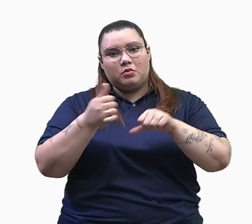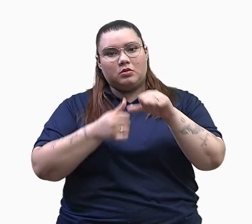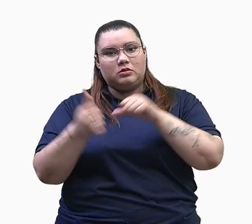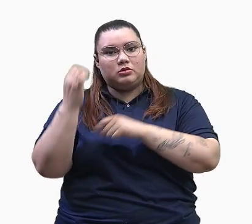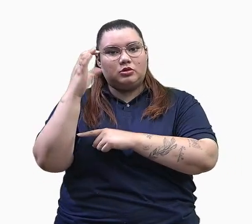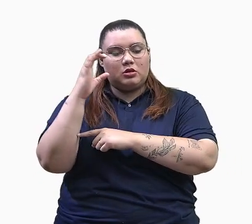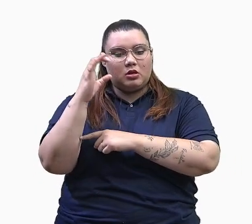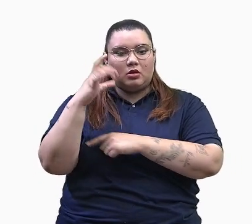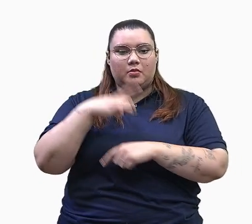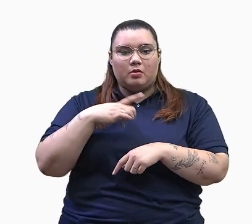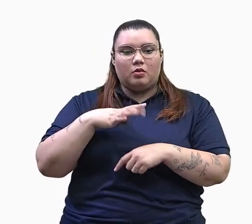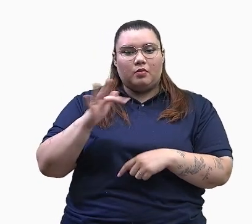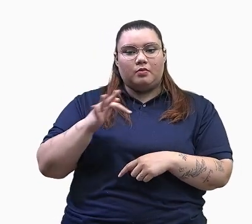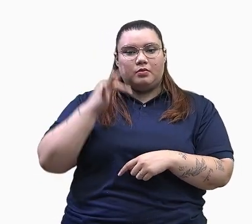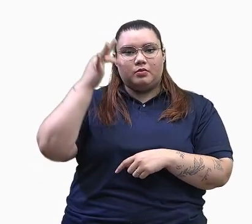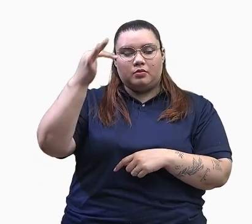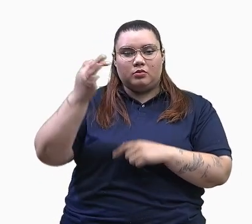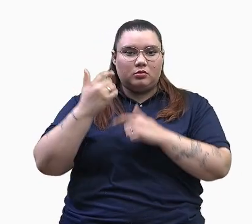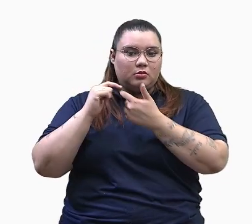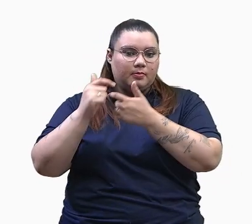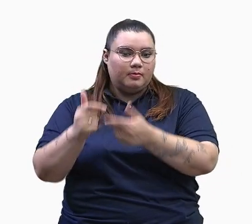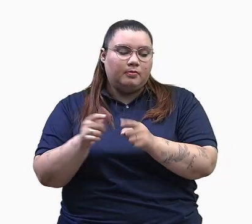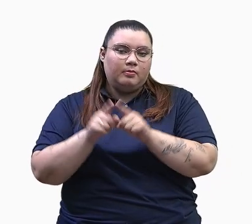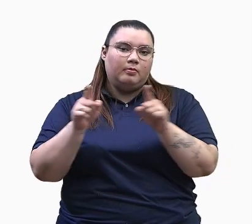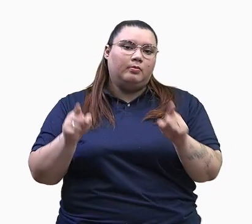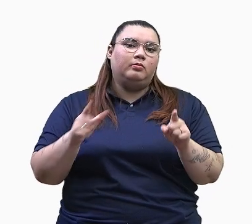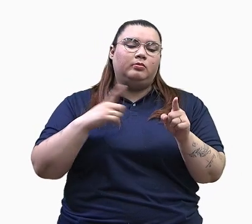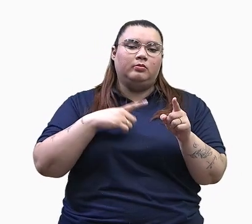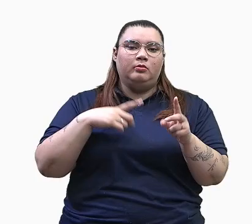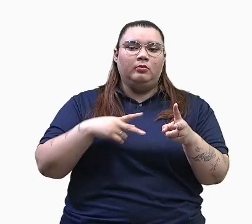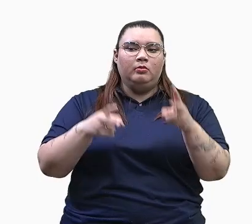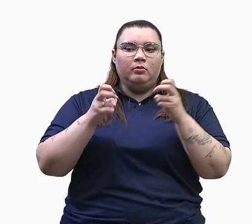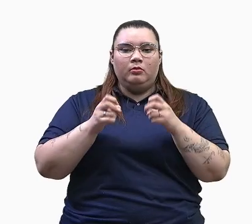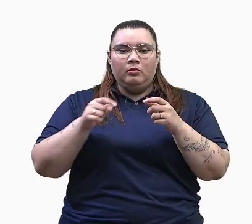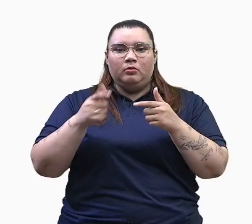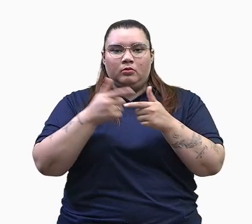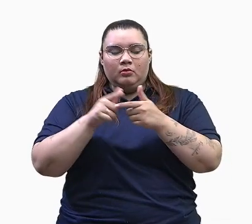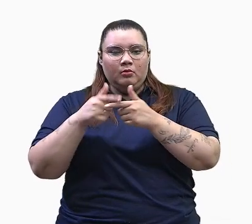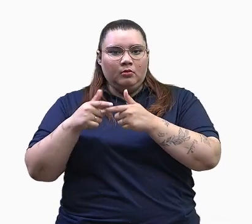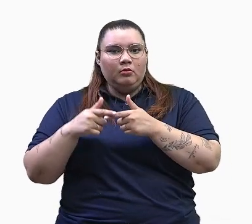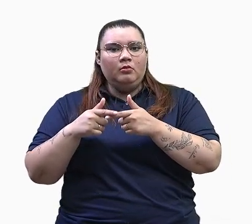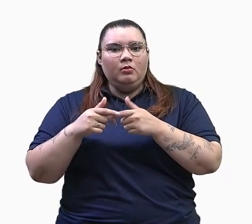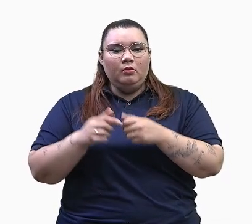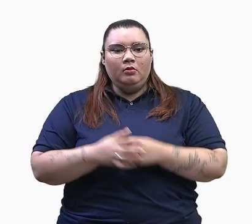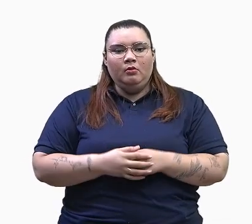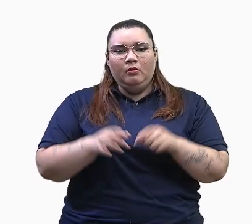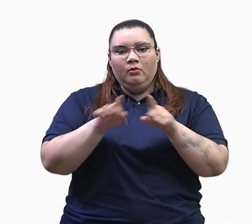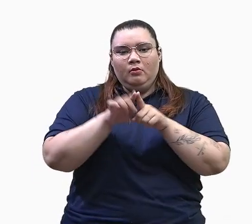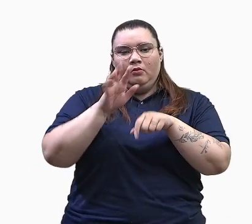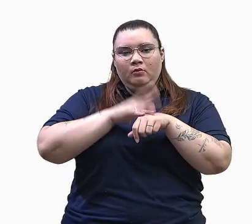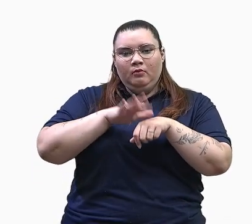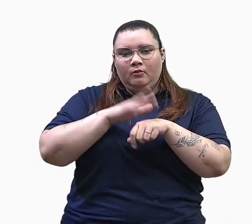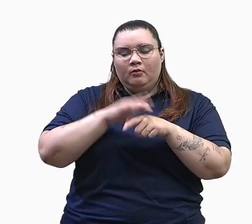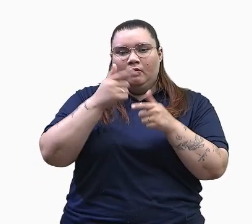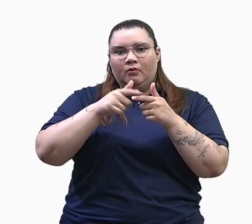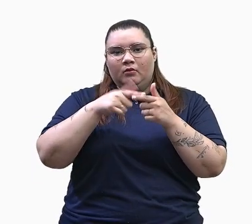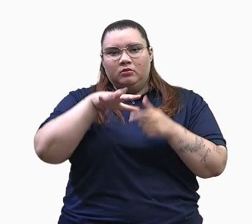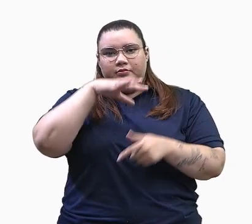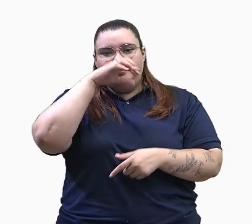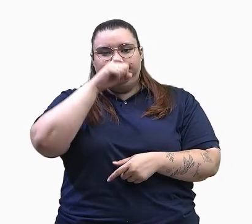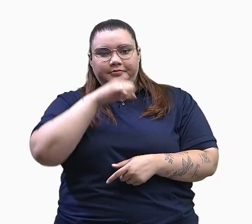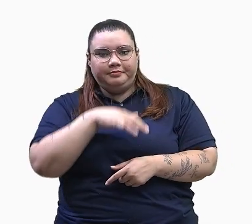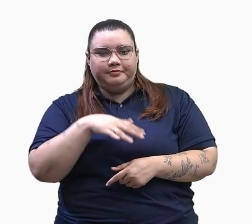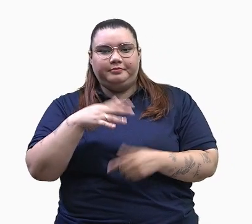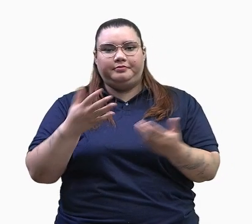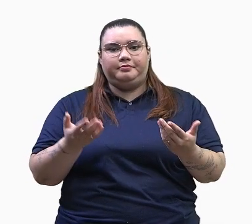né, a gente tem aí futuras gerações, mas a gente já vem percebendo esses problemas ambientais. Doenças, né, como problemas respiratórios,